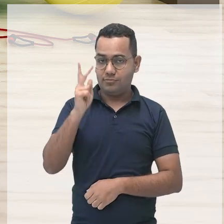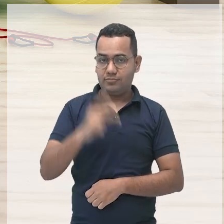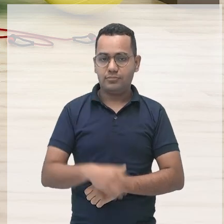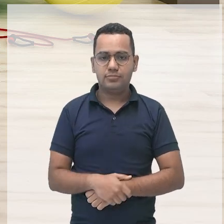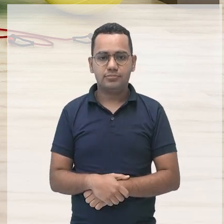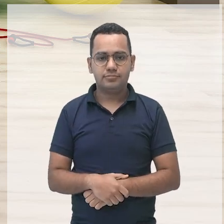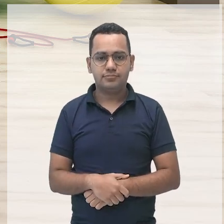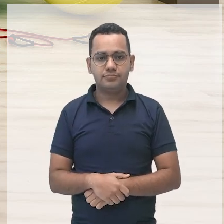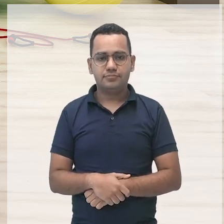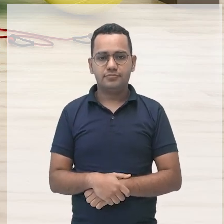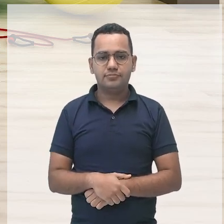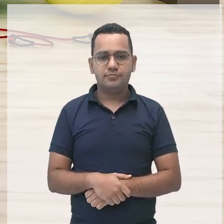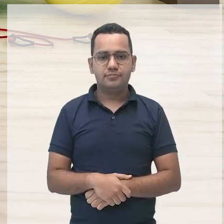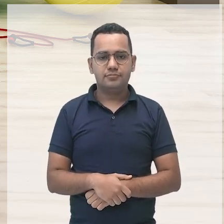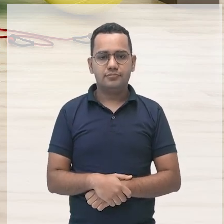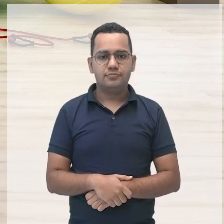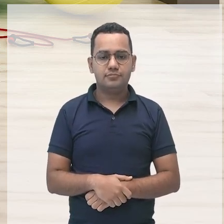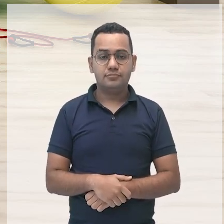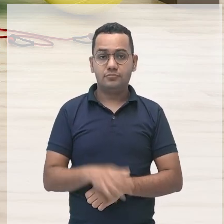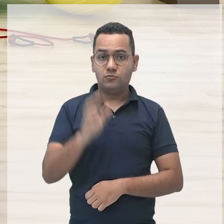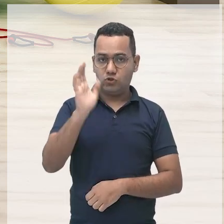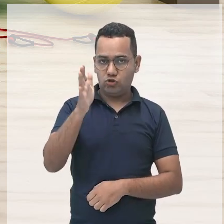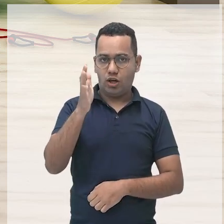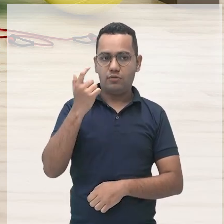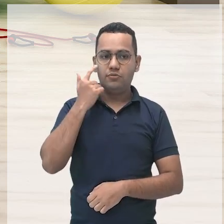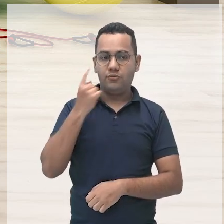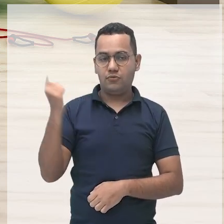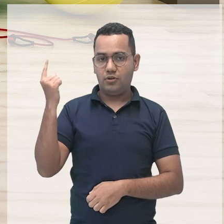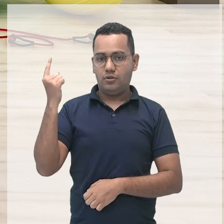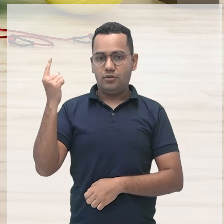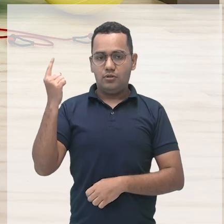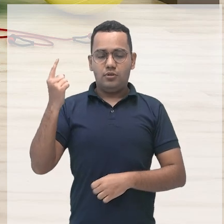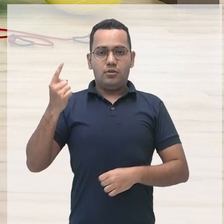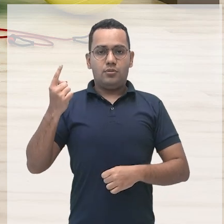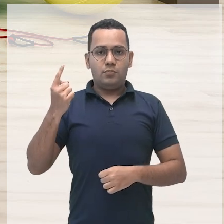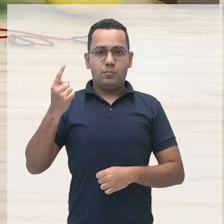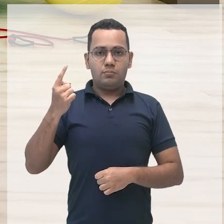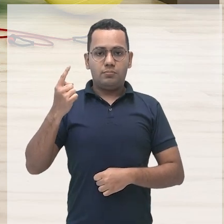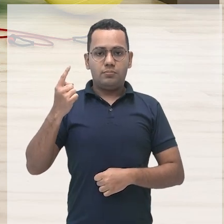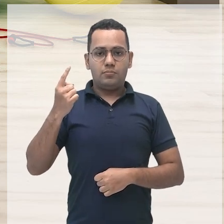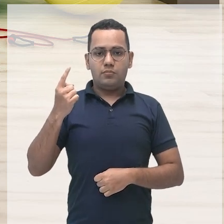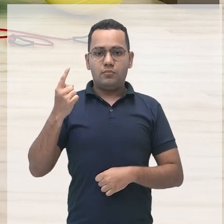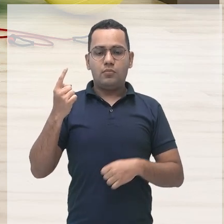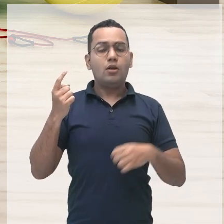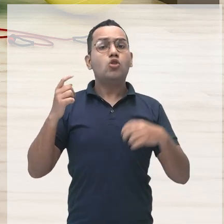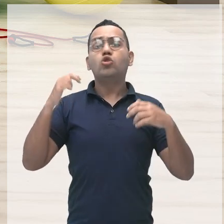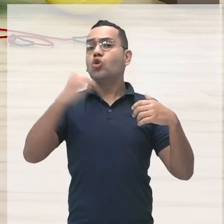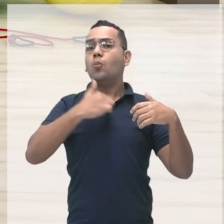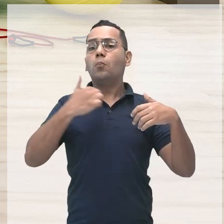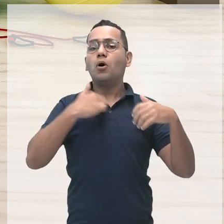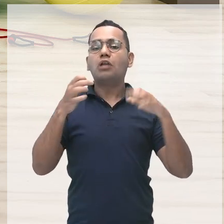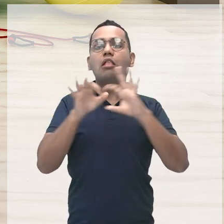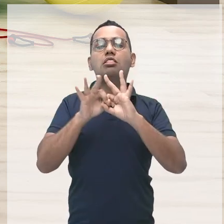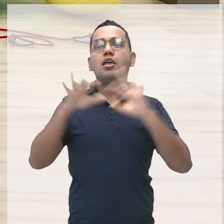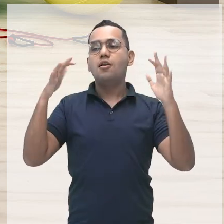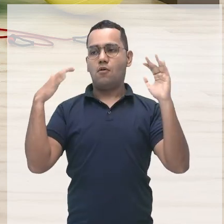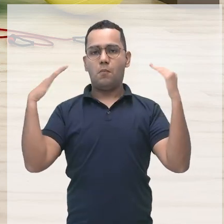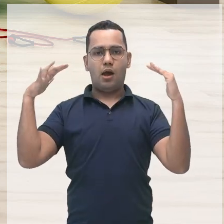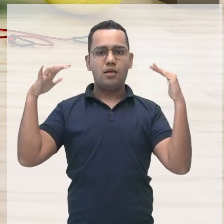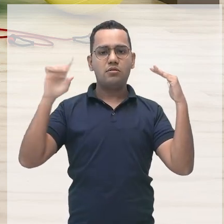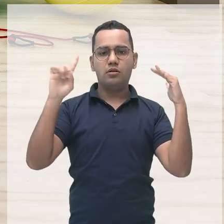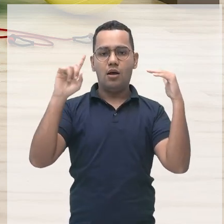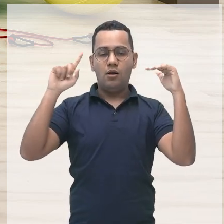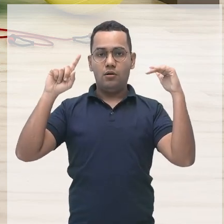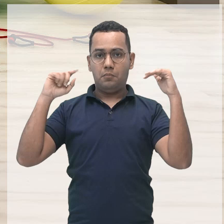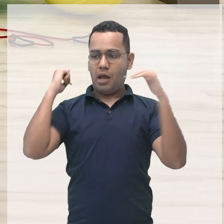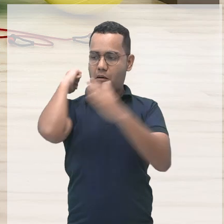lá? Vamos lá. Então, posição, contrai o abdômen, não deixa o braço solto, o cotovelo não fica para a